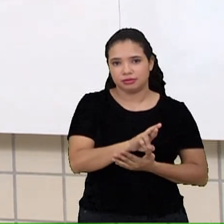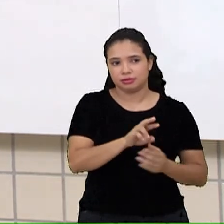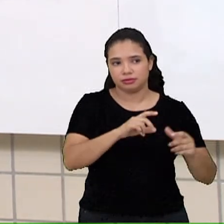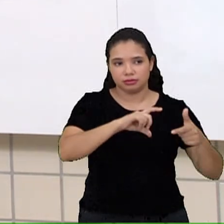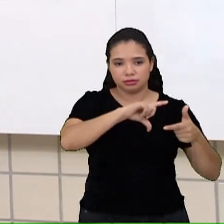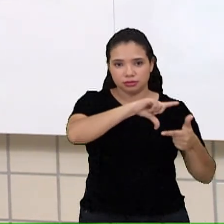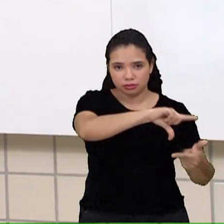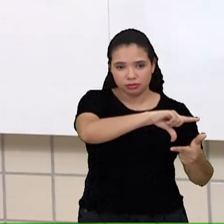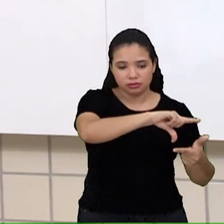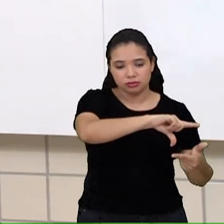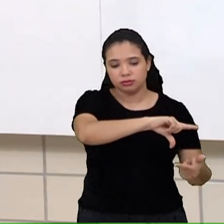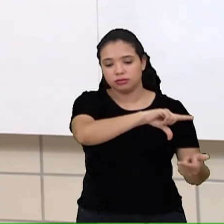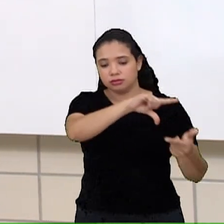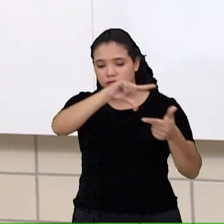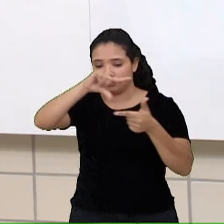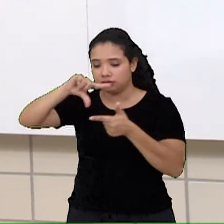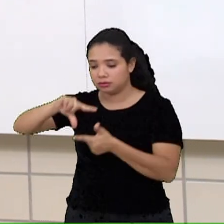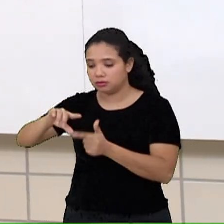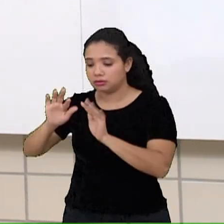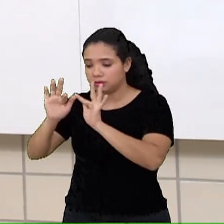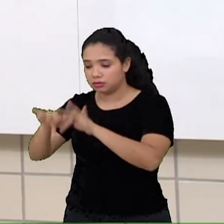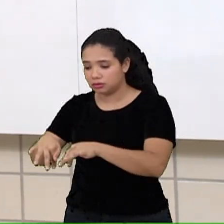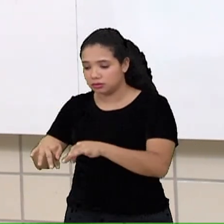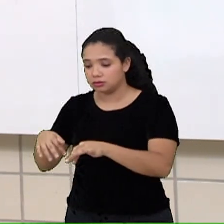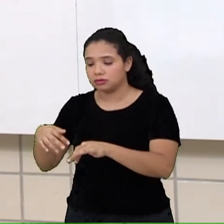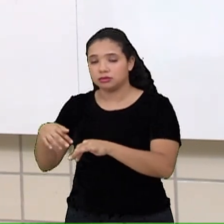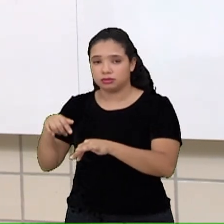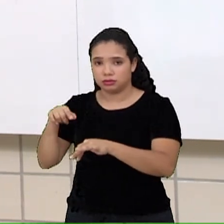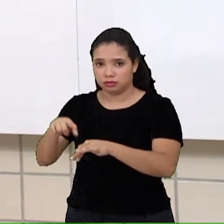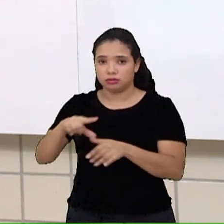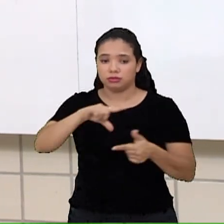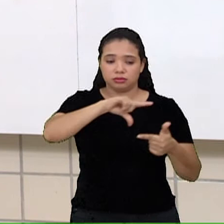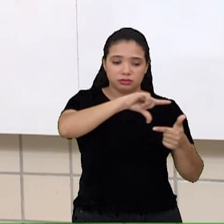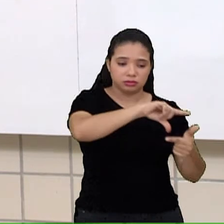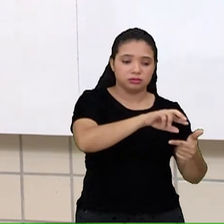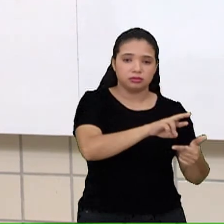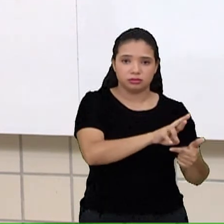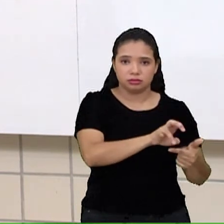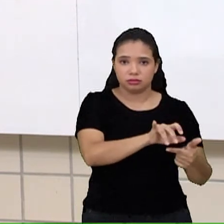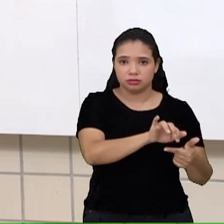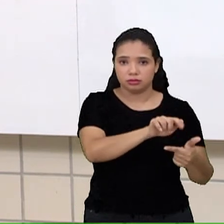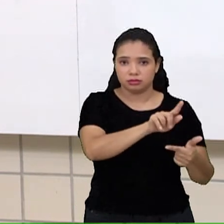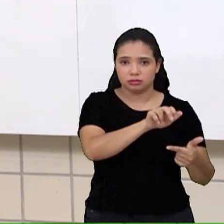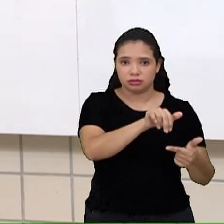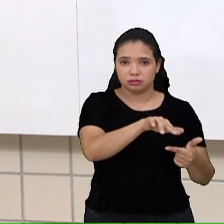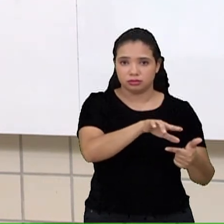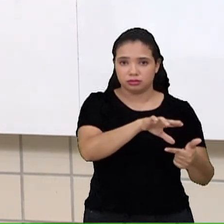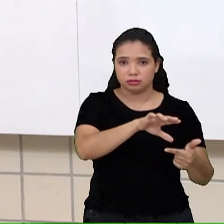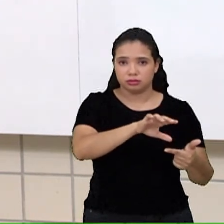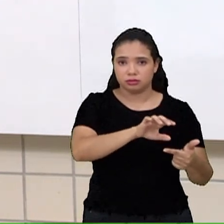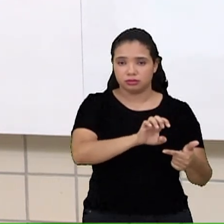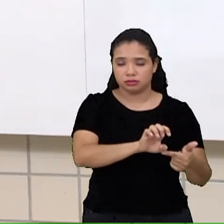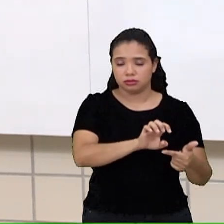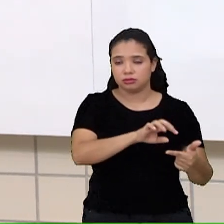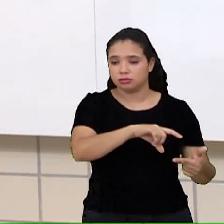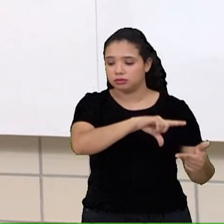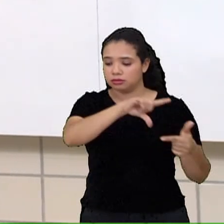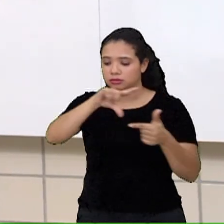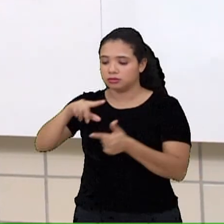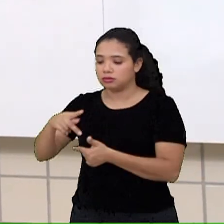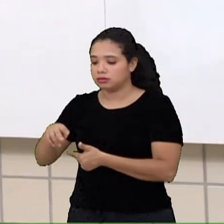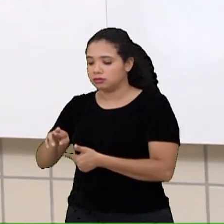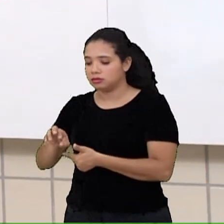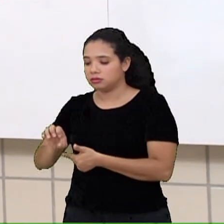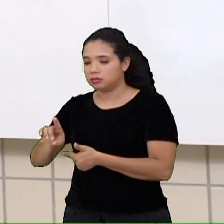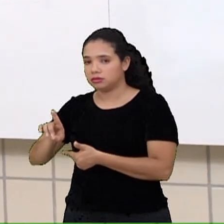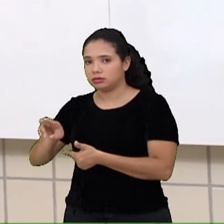dar no nosso estágio final, que é o nosso produto, certo? Para que isso aconteça, a gente tem que ter o